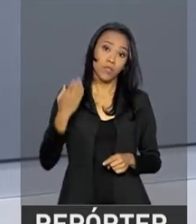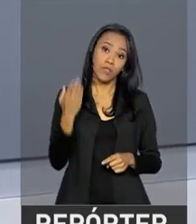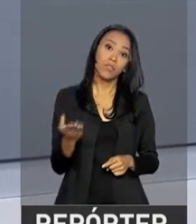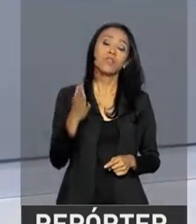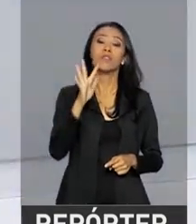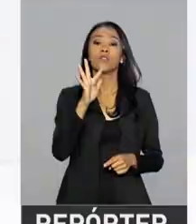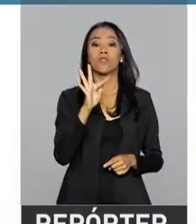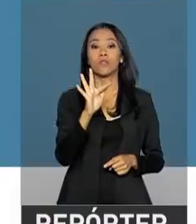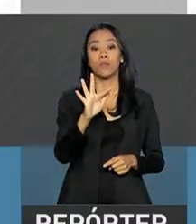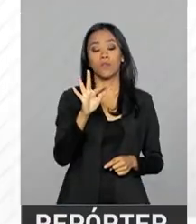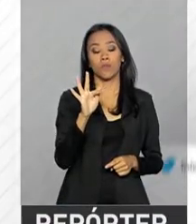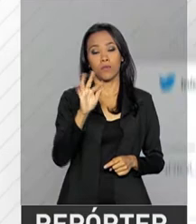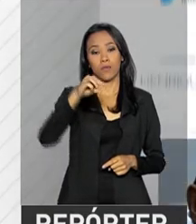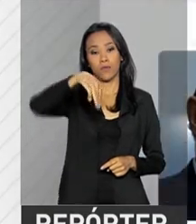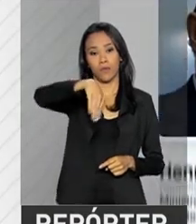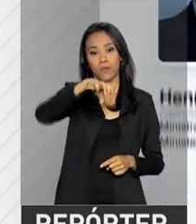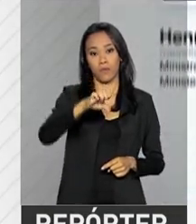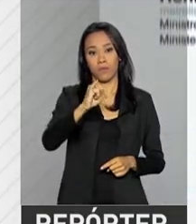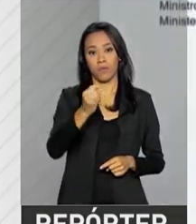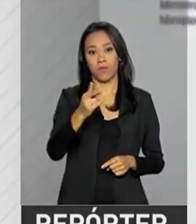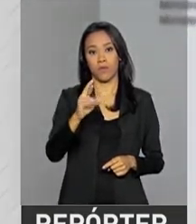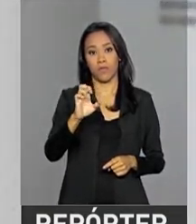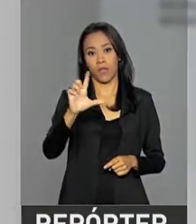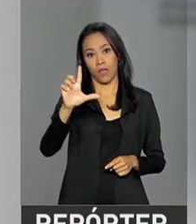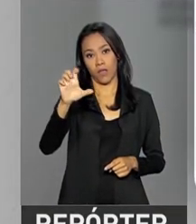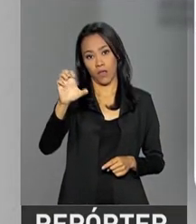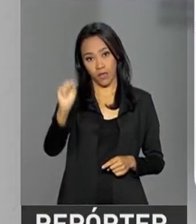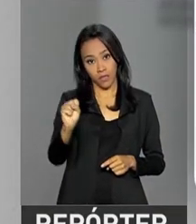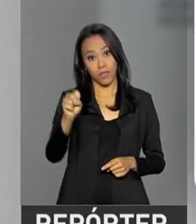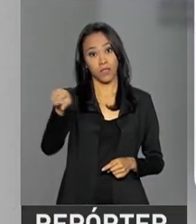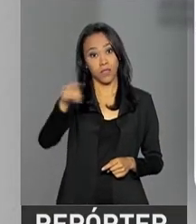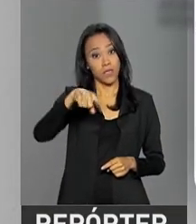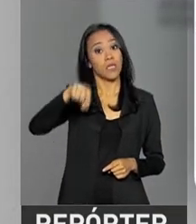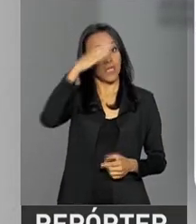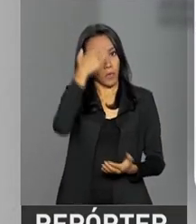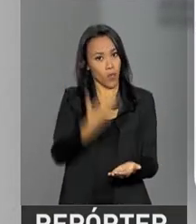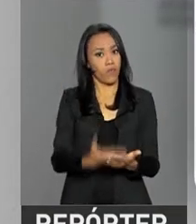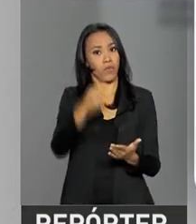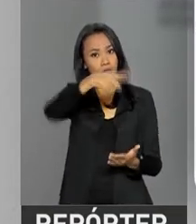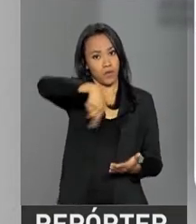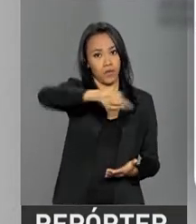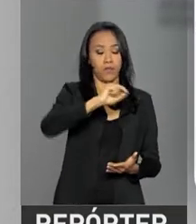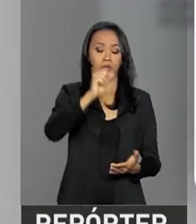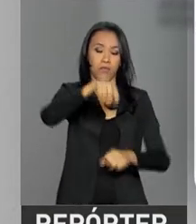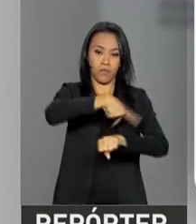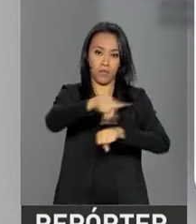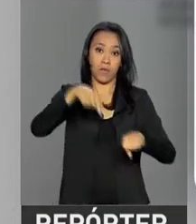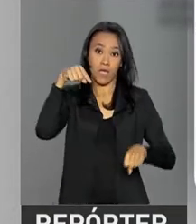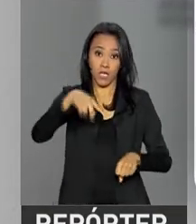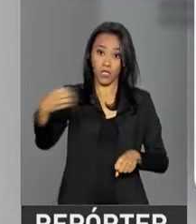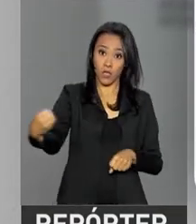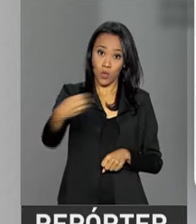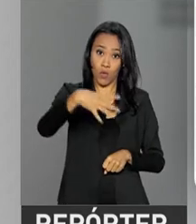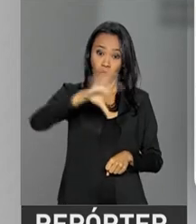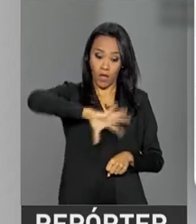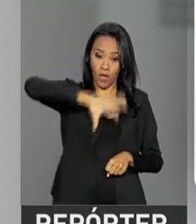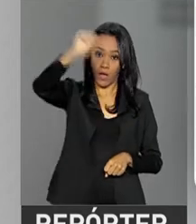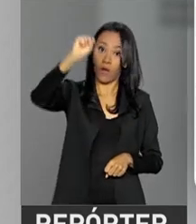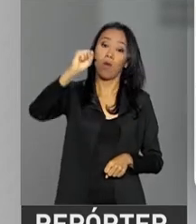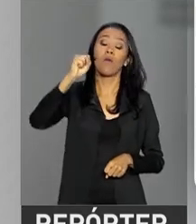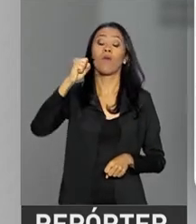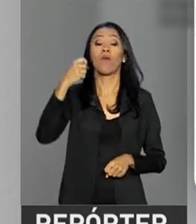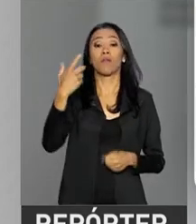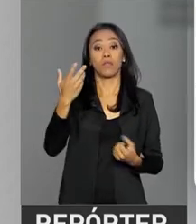bolsa ele disse que a confiança dos investidores está em alta para o ministro esse novo recorde da bolsa de valores se